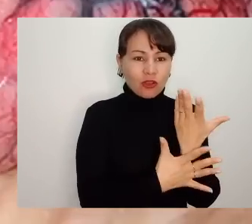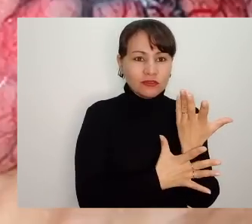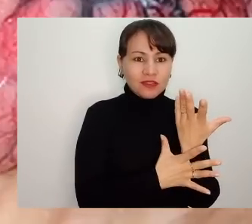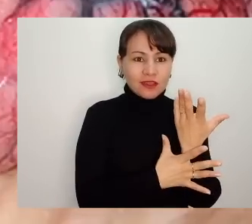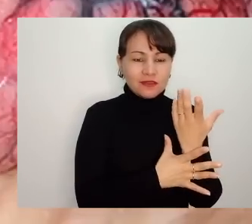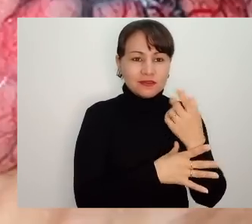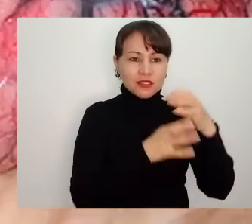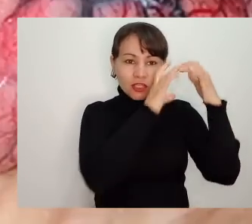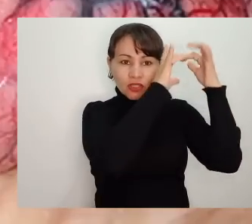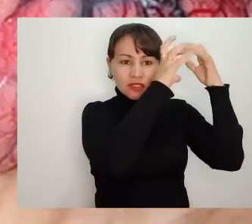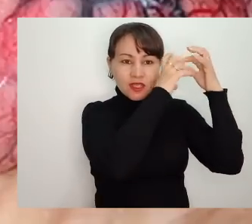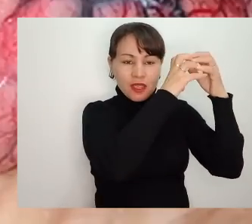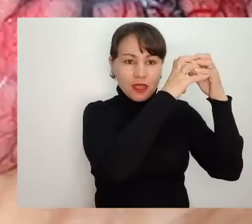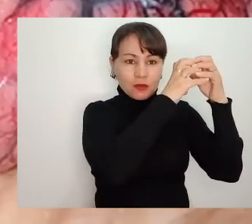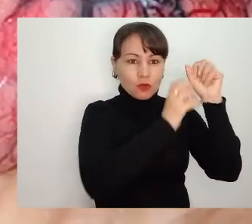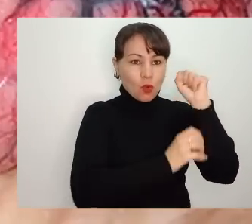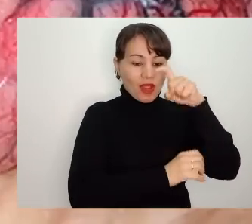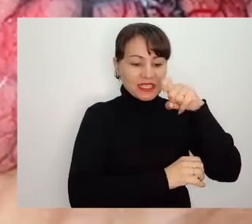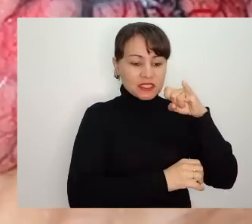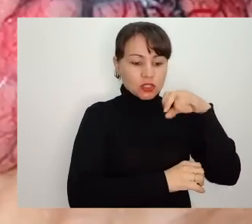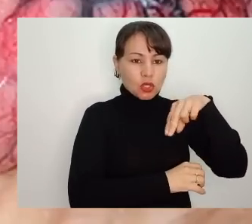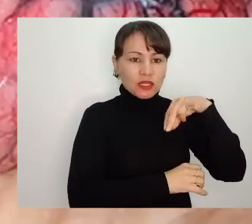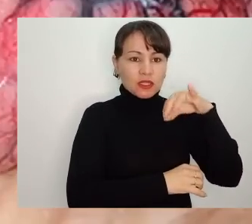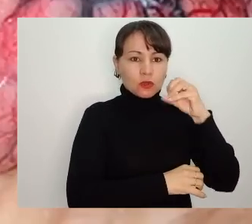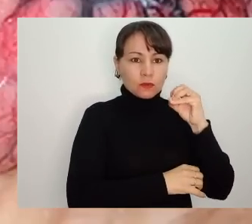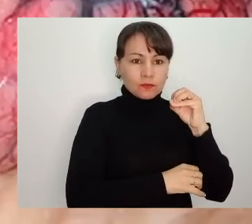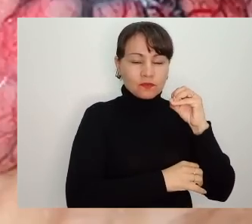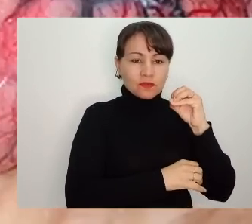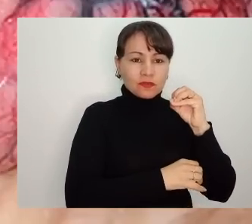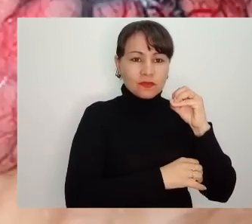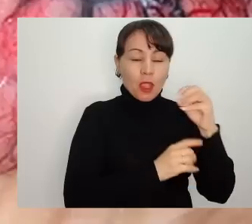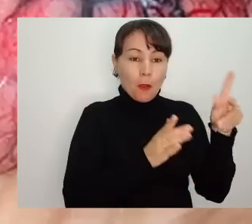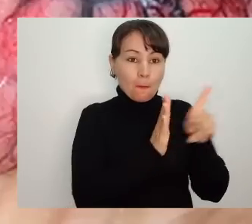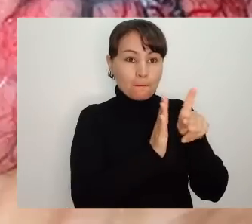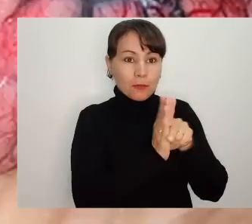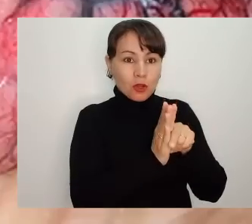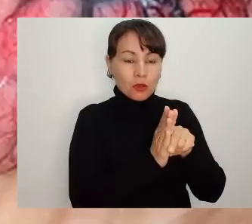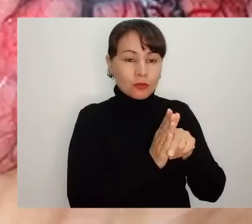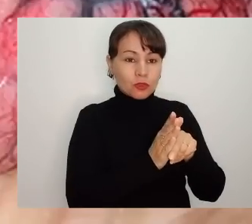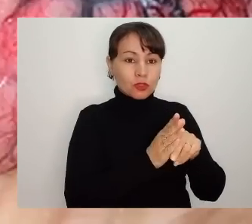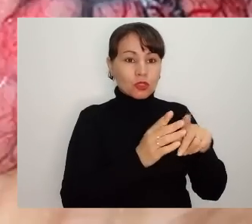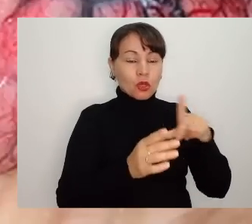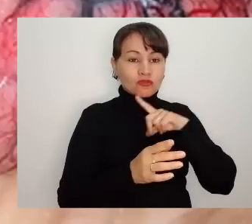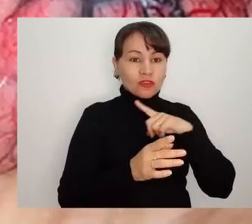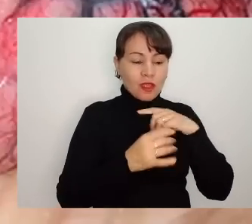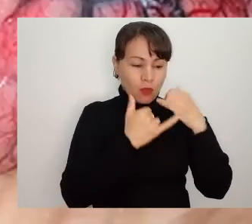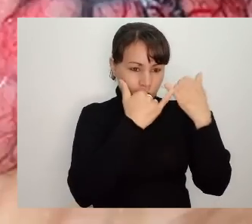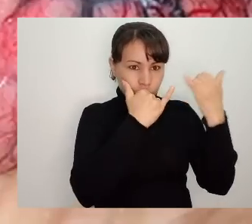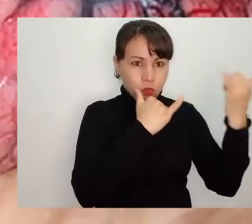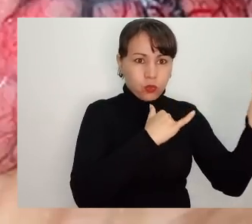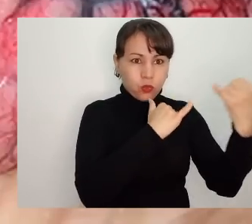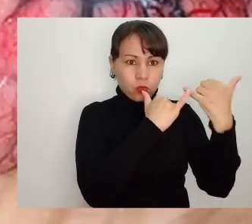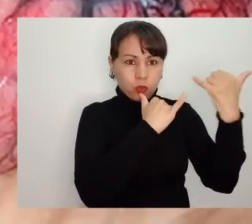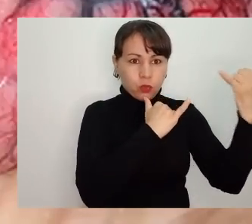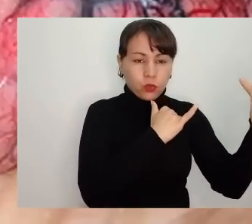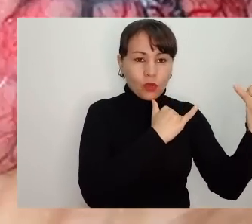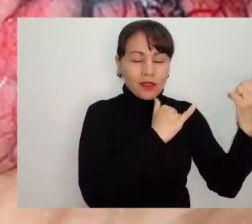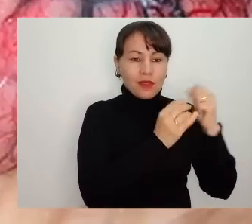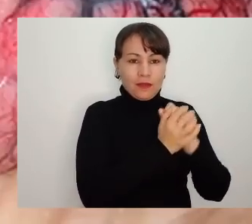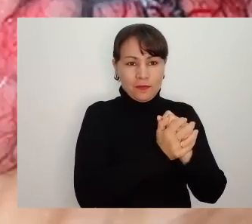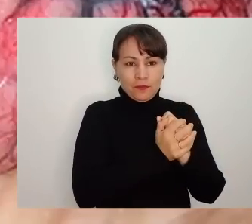funciona o axônio. O axônio, ele tem o próprio axônio, que é onde passa a corrente elétrica, que